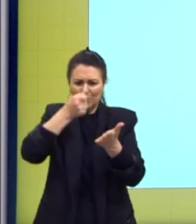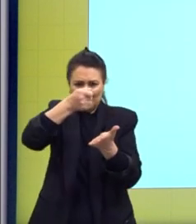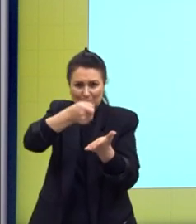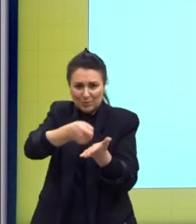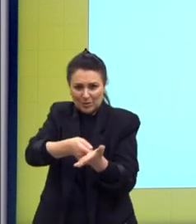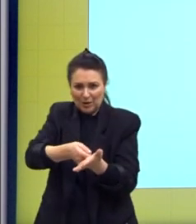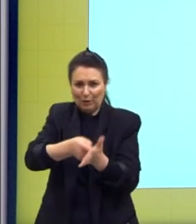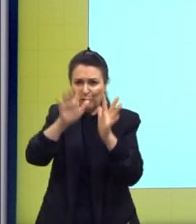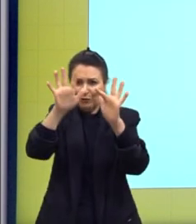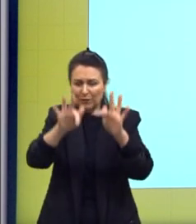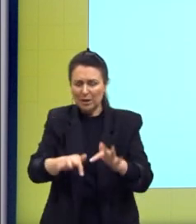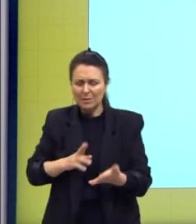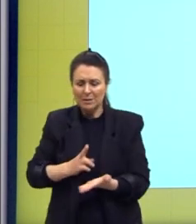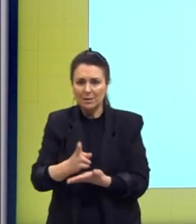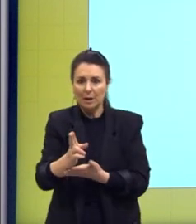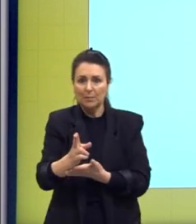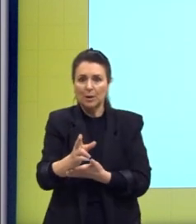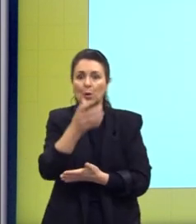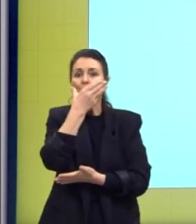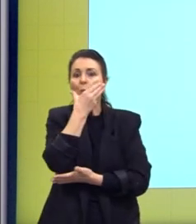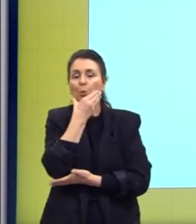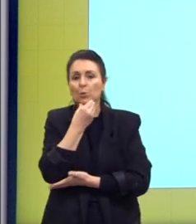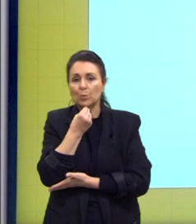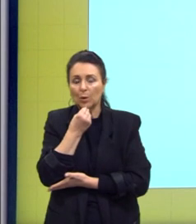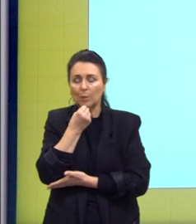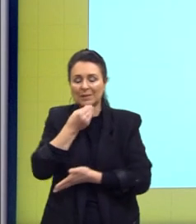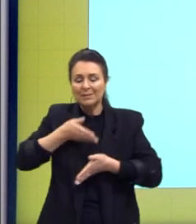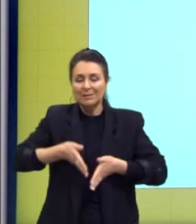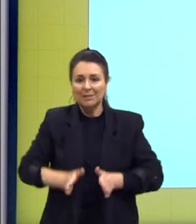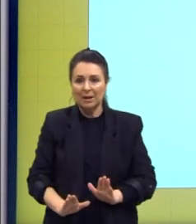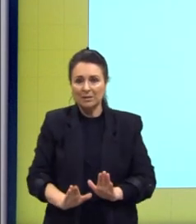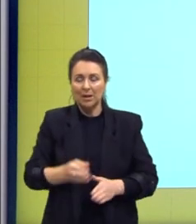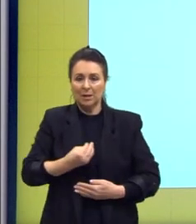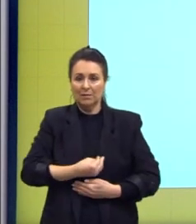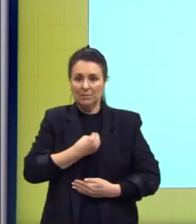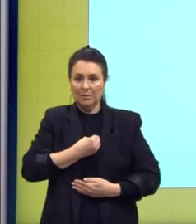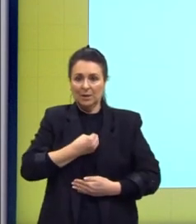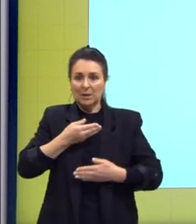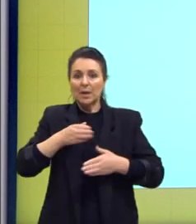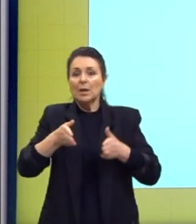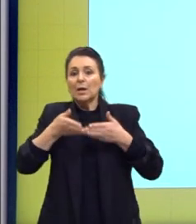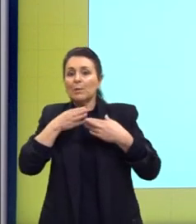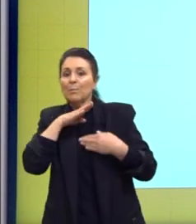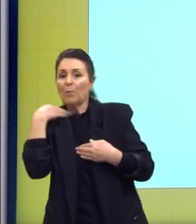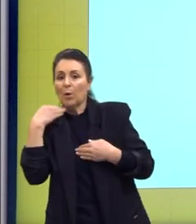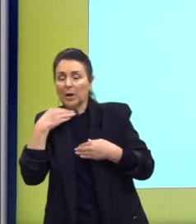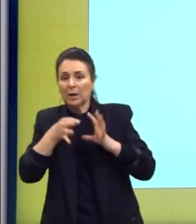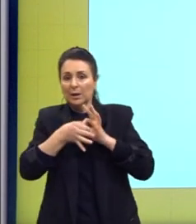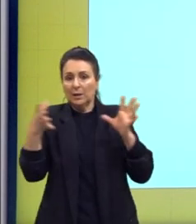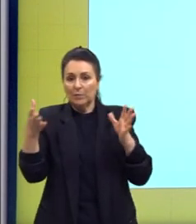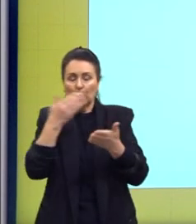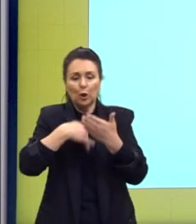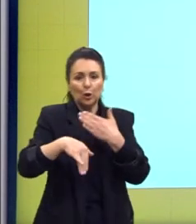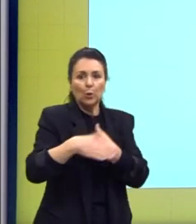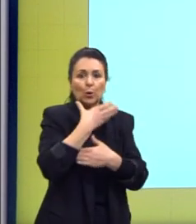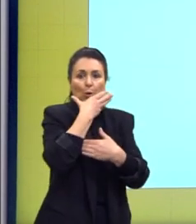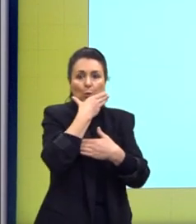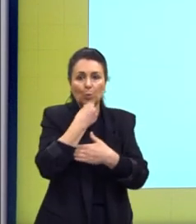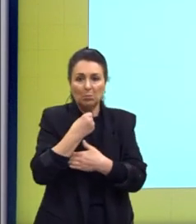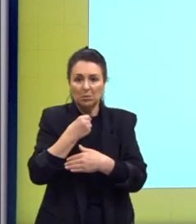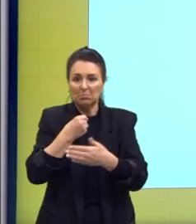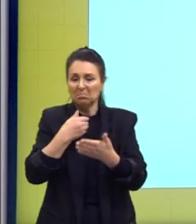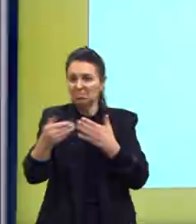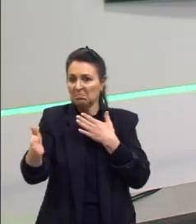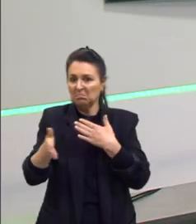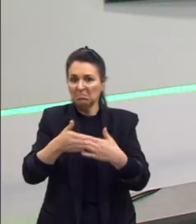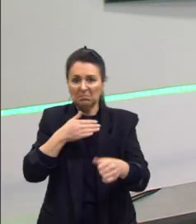todos os homens nascem vivem e morrem Livres todo o homem Qualquer que seja sua cor pode ser admitido em